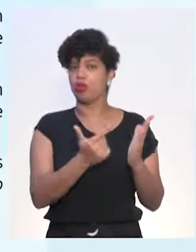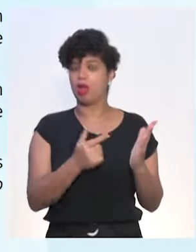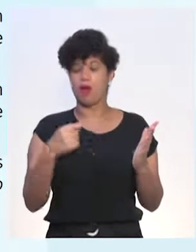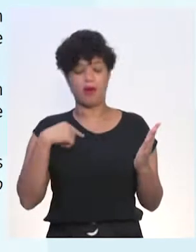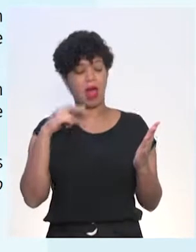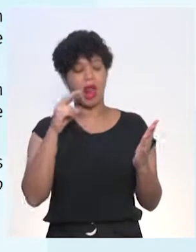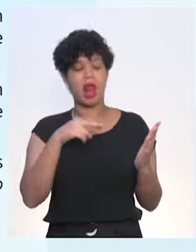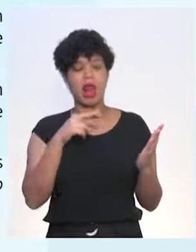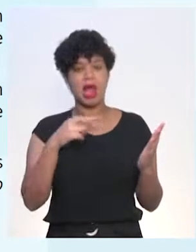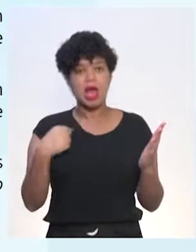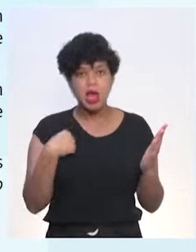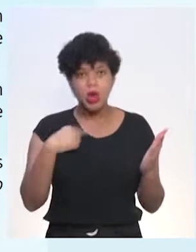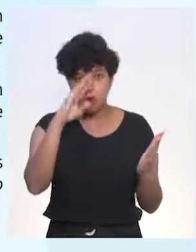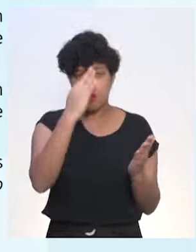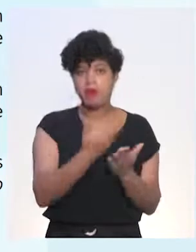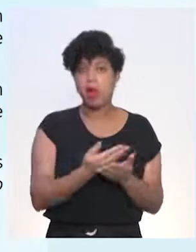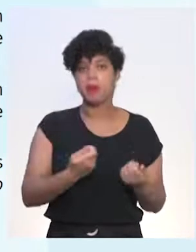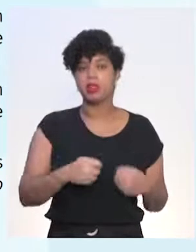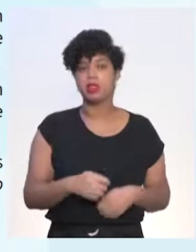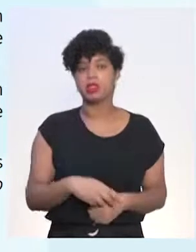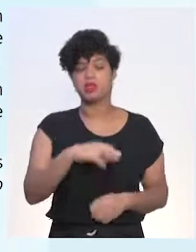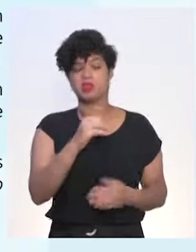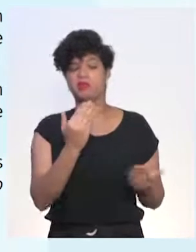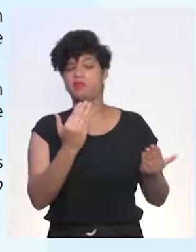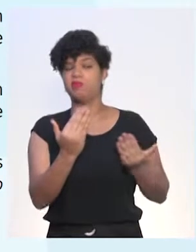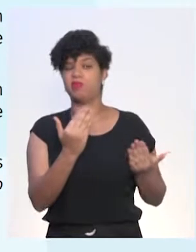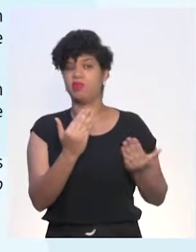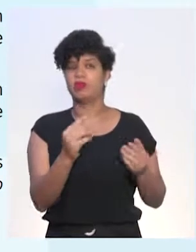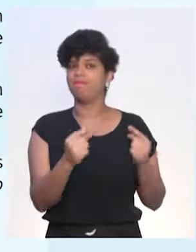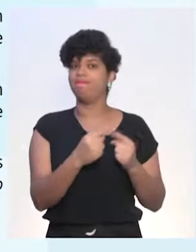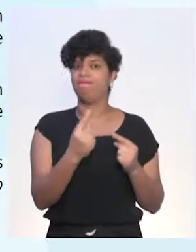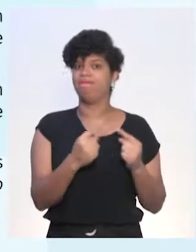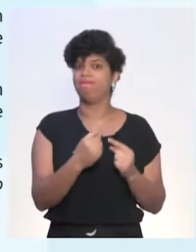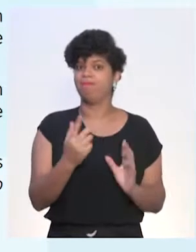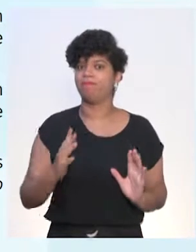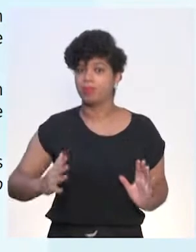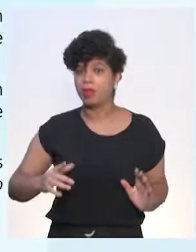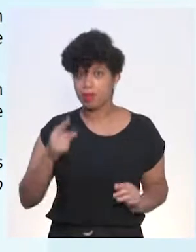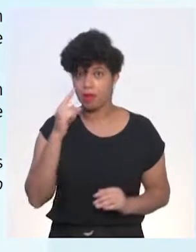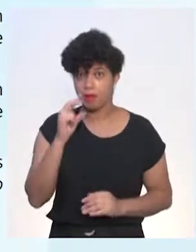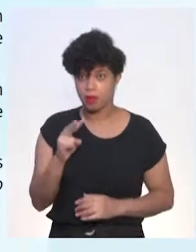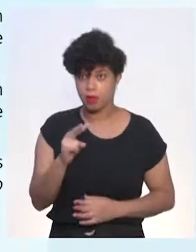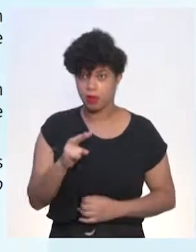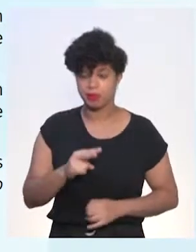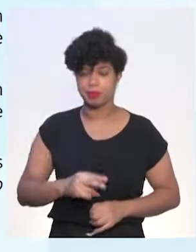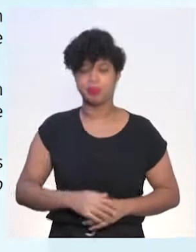e a ideologia dos órgãos de imprensa que a divulgam. Então, presta atenção nesse ponto aqui.